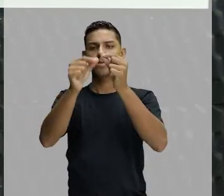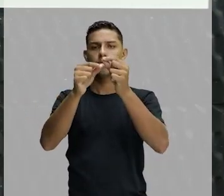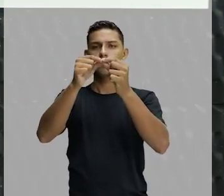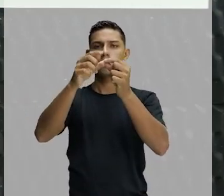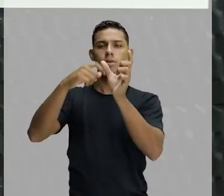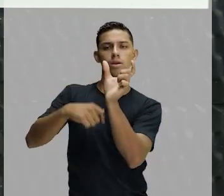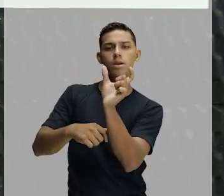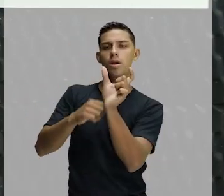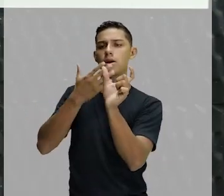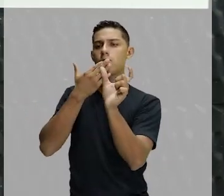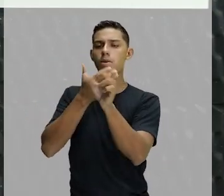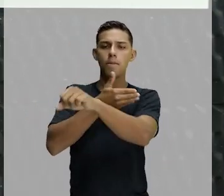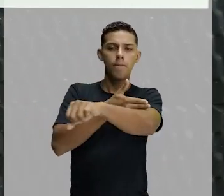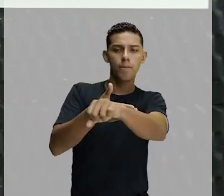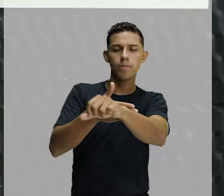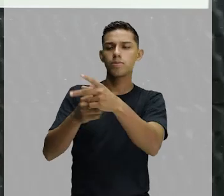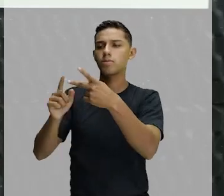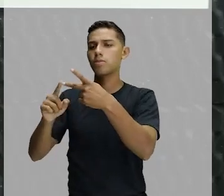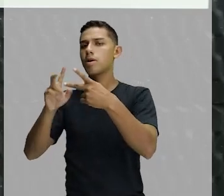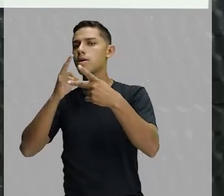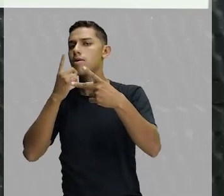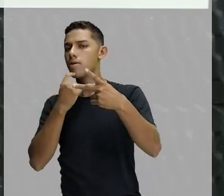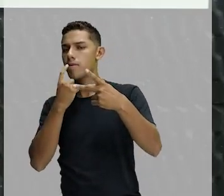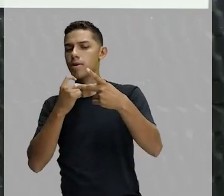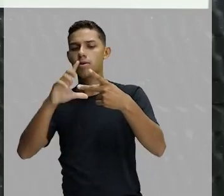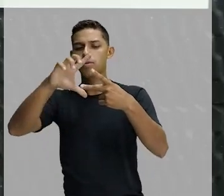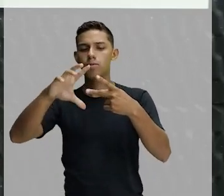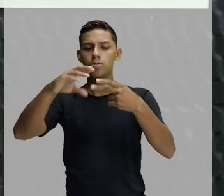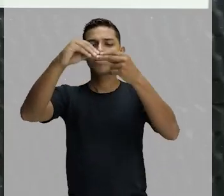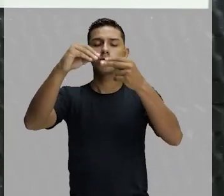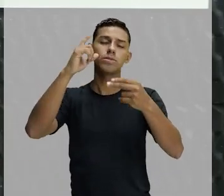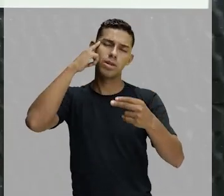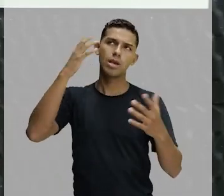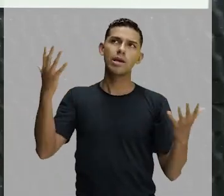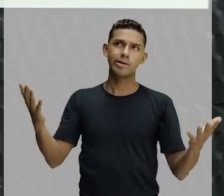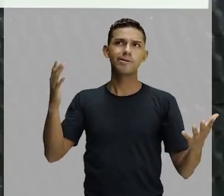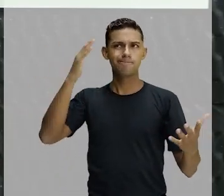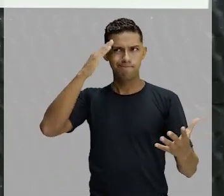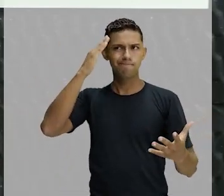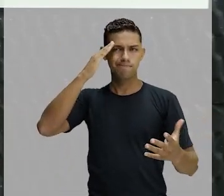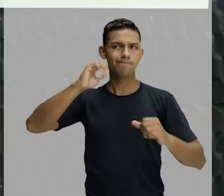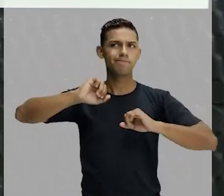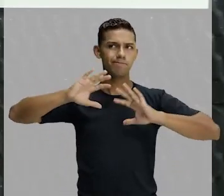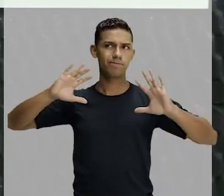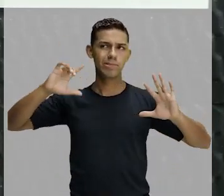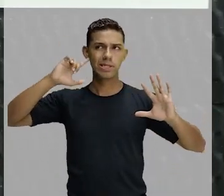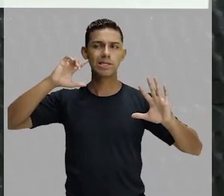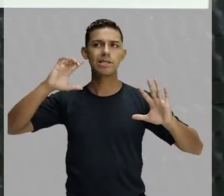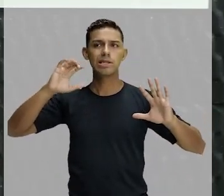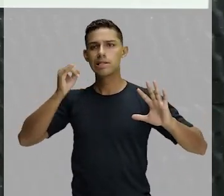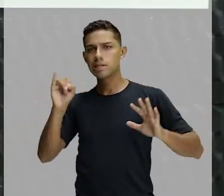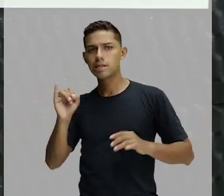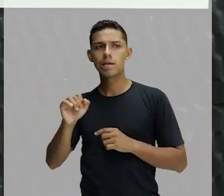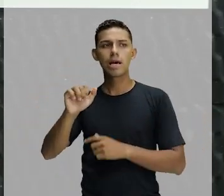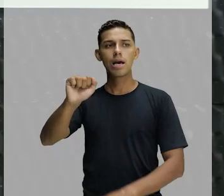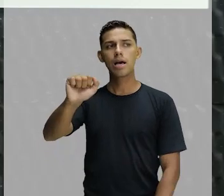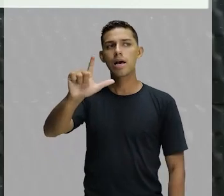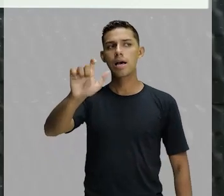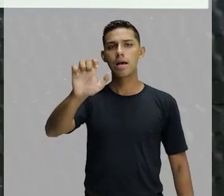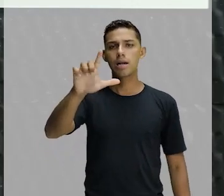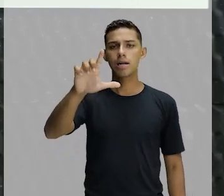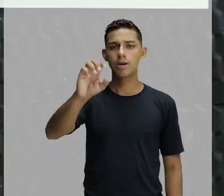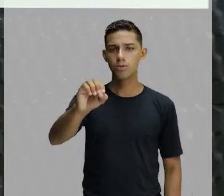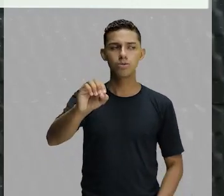branco. Vamos lá. Eu sei, pessoal, que o indivíduo que tem o alelo Vzão,